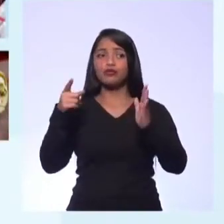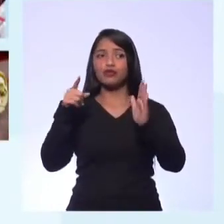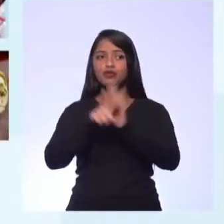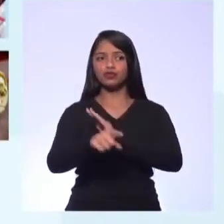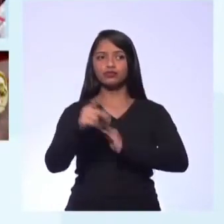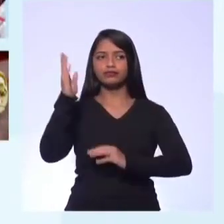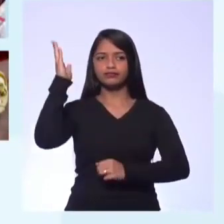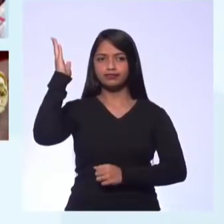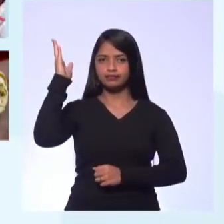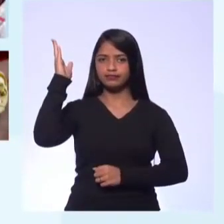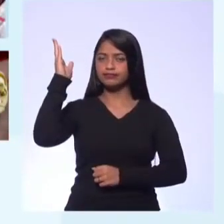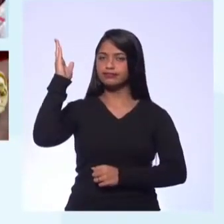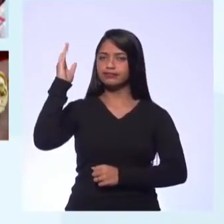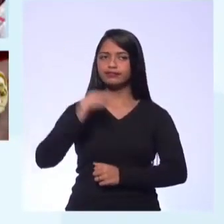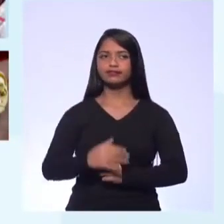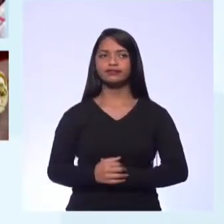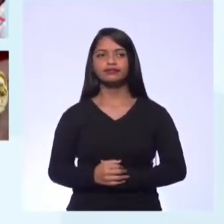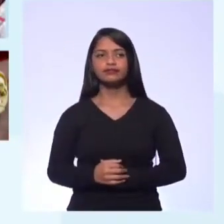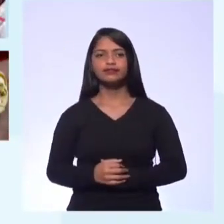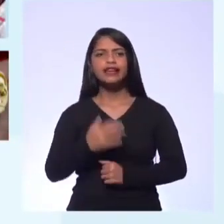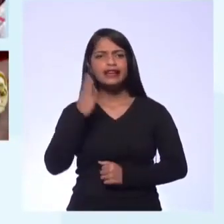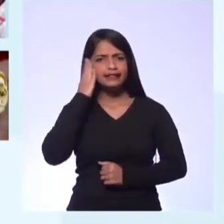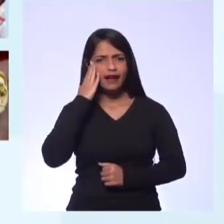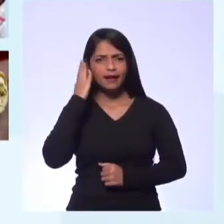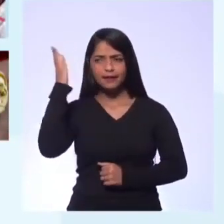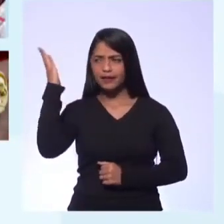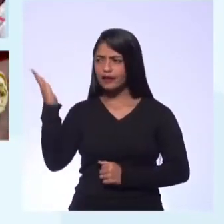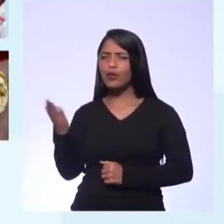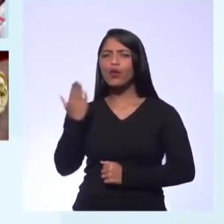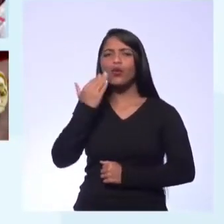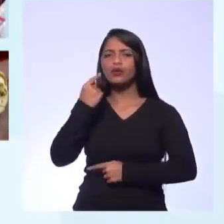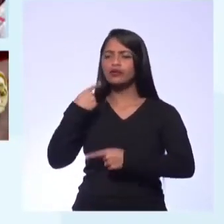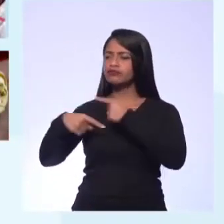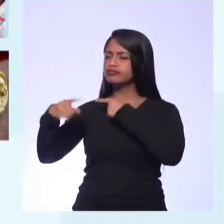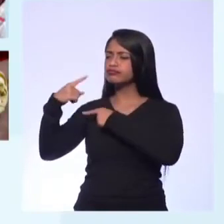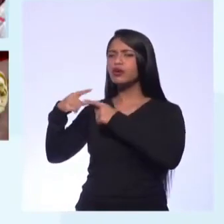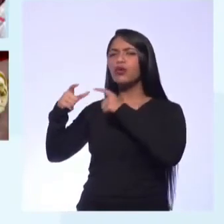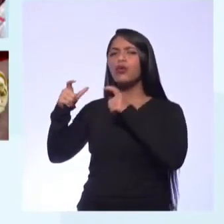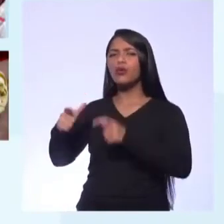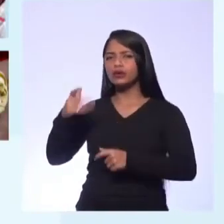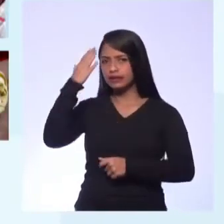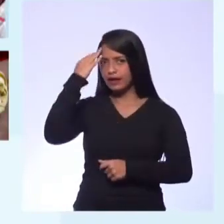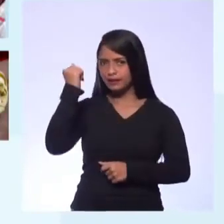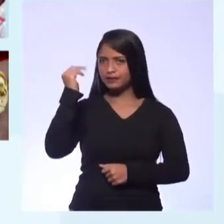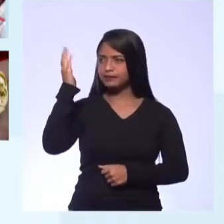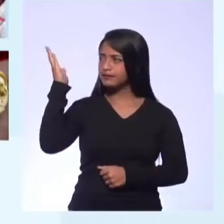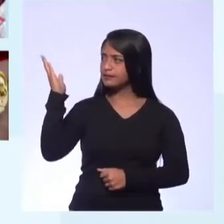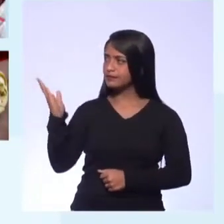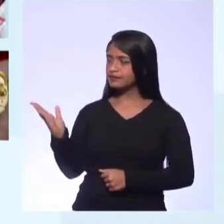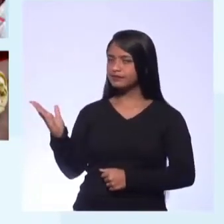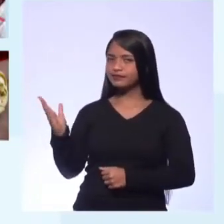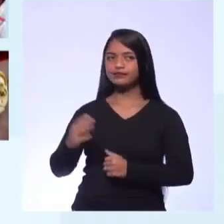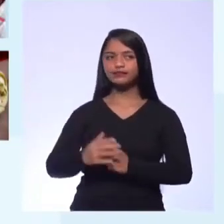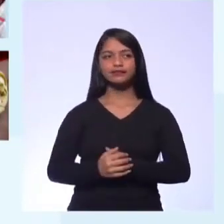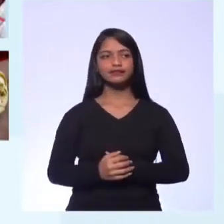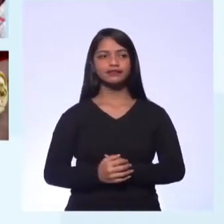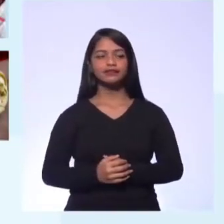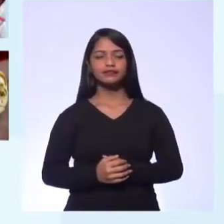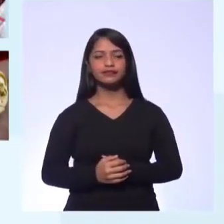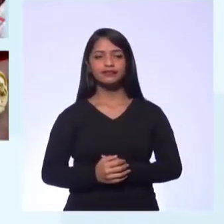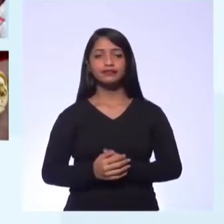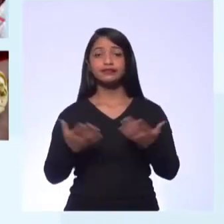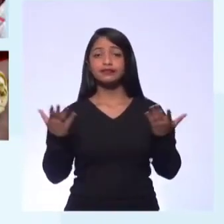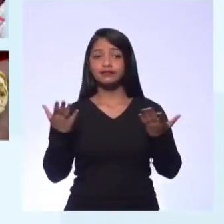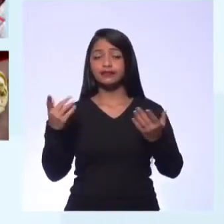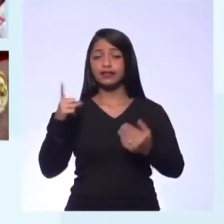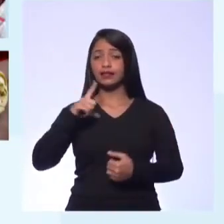the origin of these dishes? Você sabe a origem desses pratos? Match the dishes of the first column. Ligue os